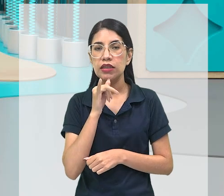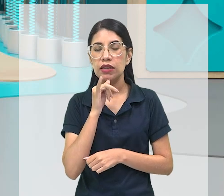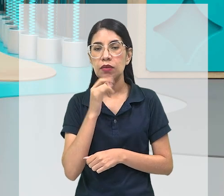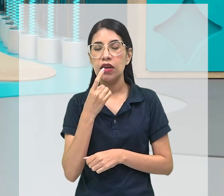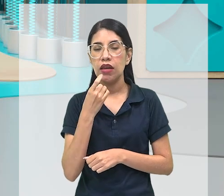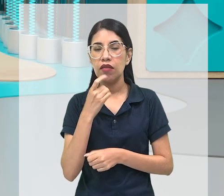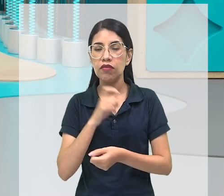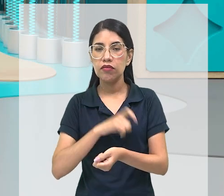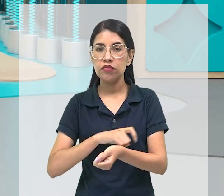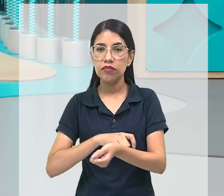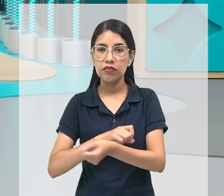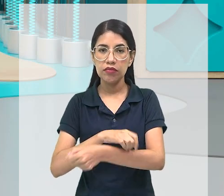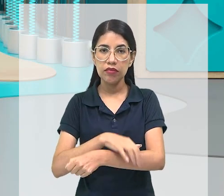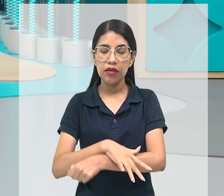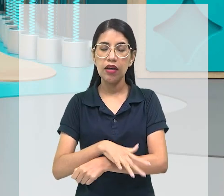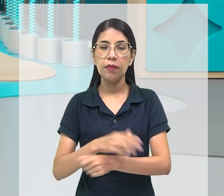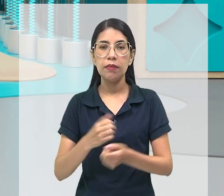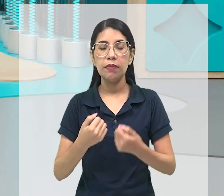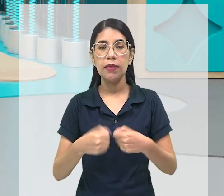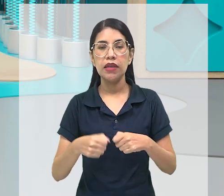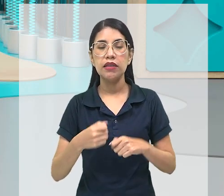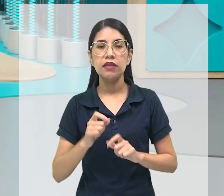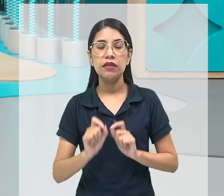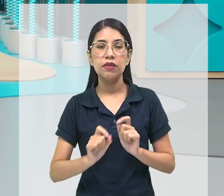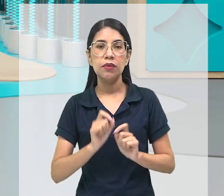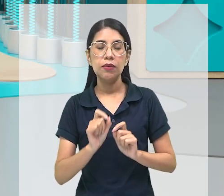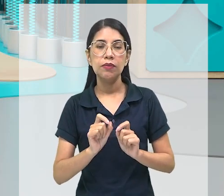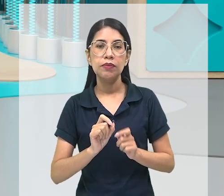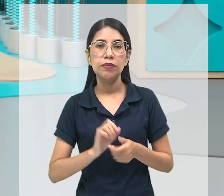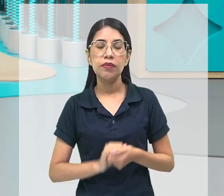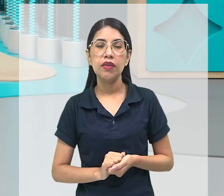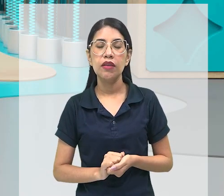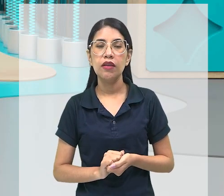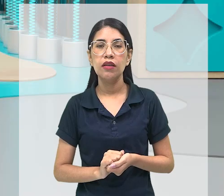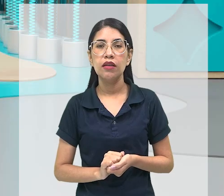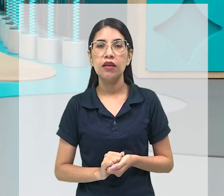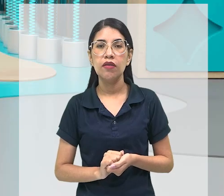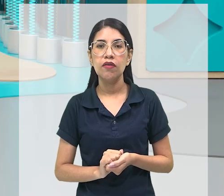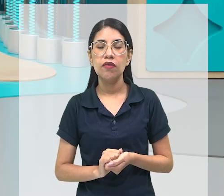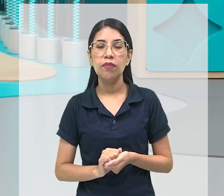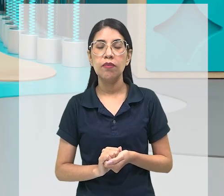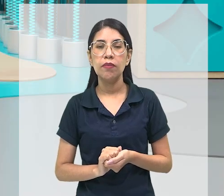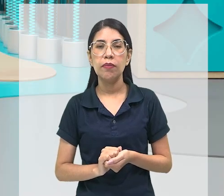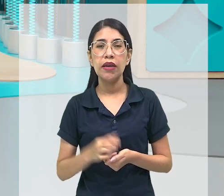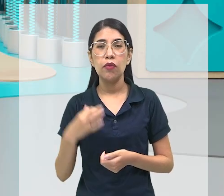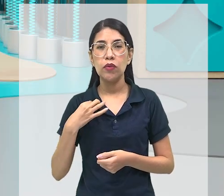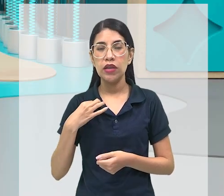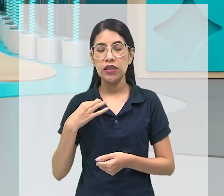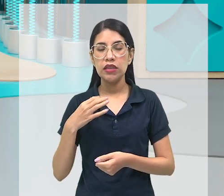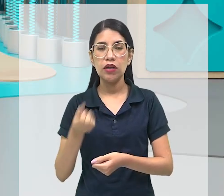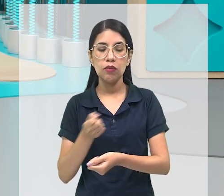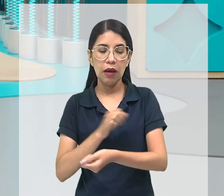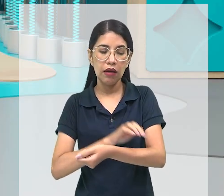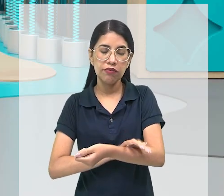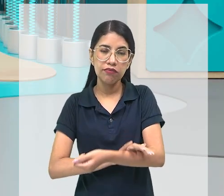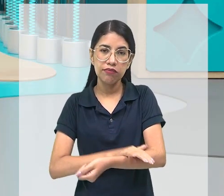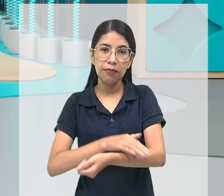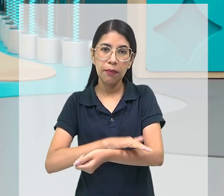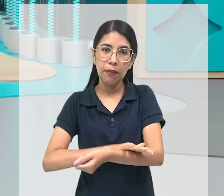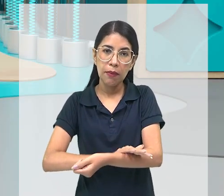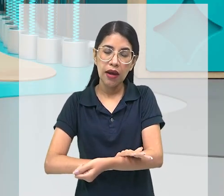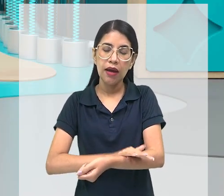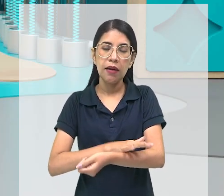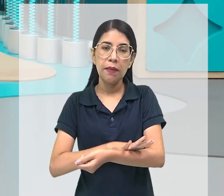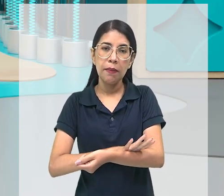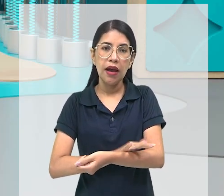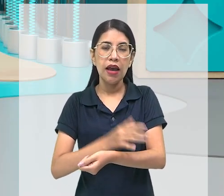você, então, faça uma compressão no local para estancar o sangramento,